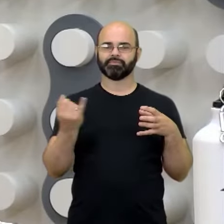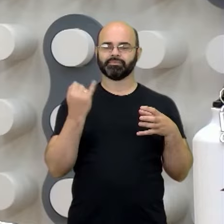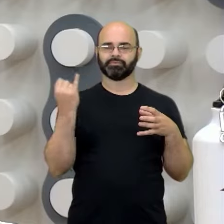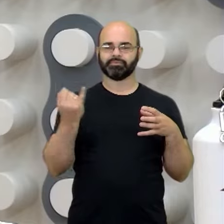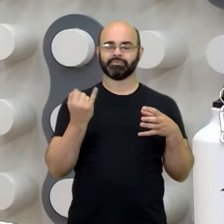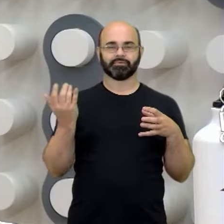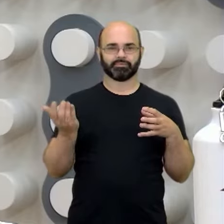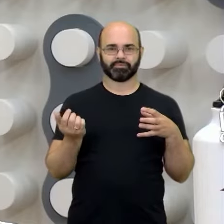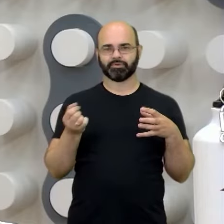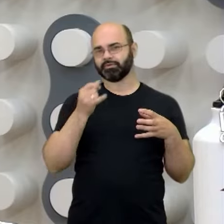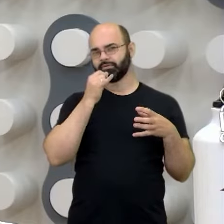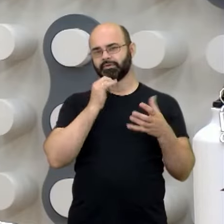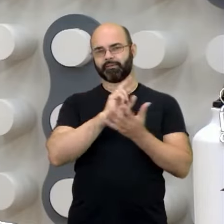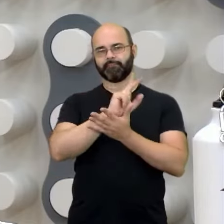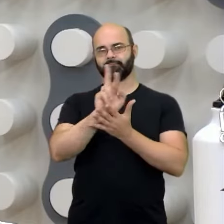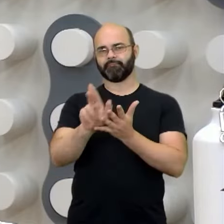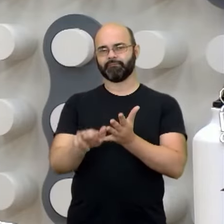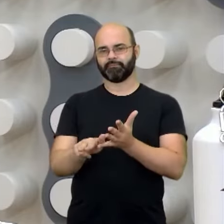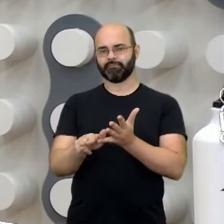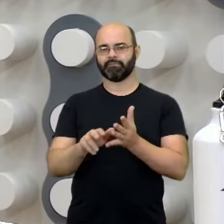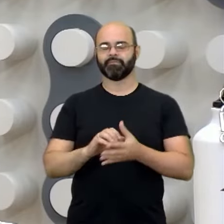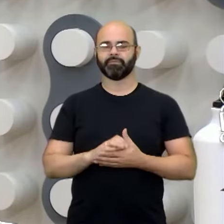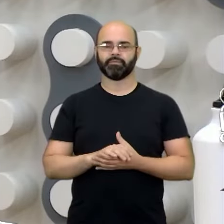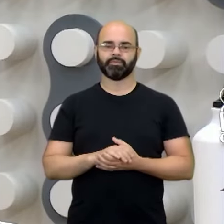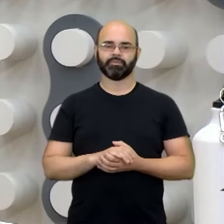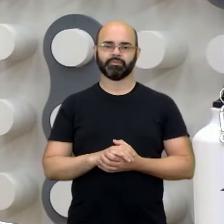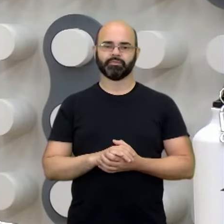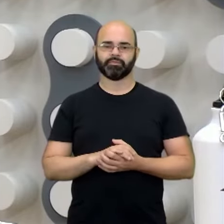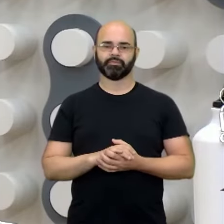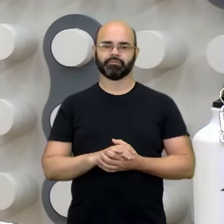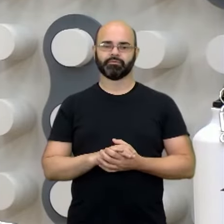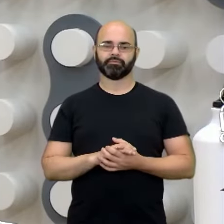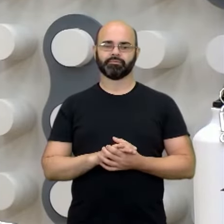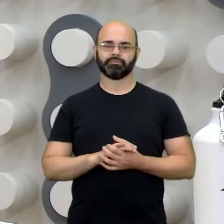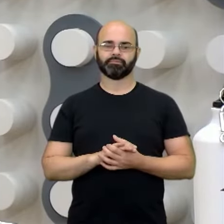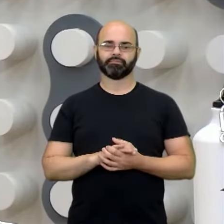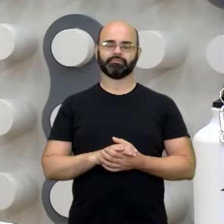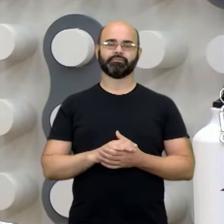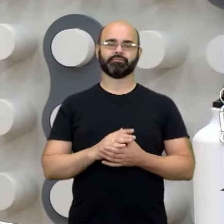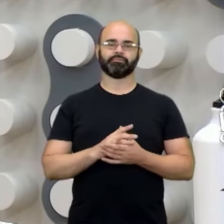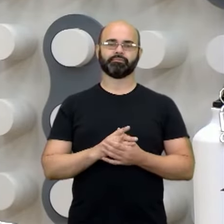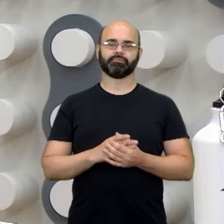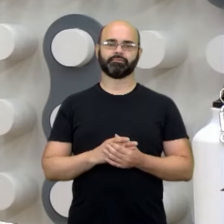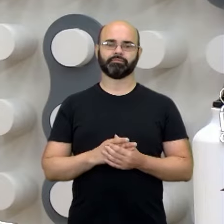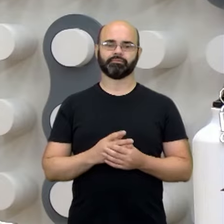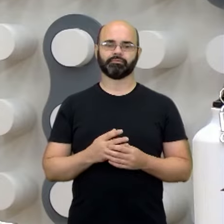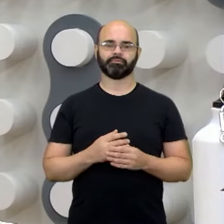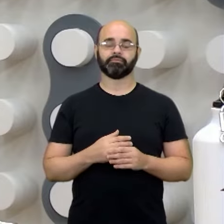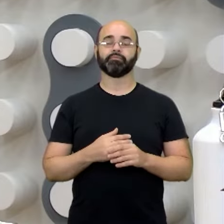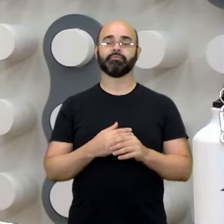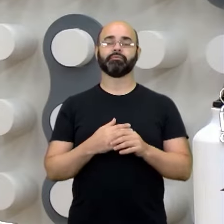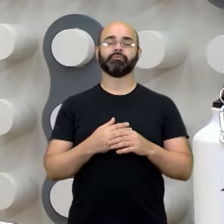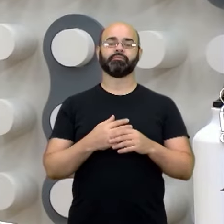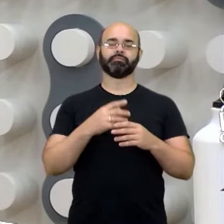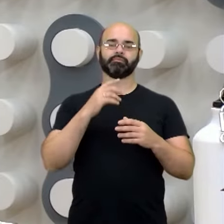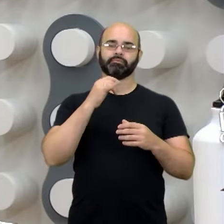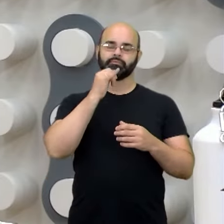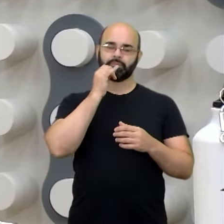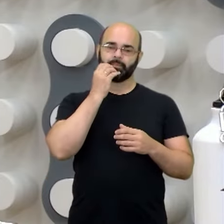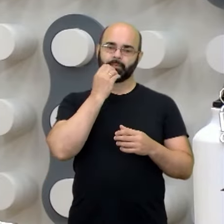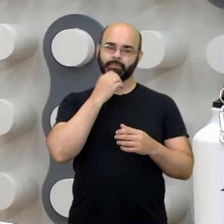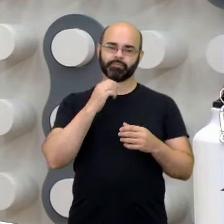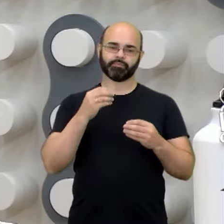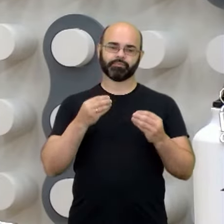ali entra várias questões, tá? Aí eu vou deixar somente essa definição para que possamos entrar, lembrando aí do nosso eixo, o olho